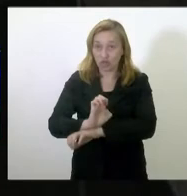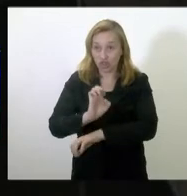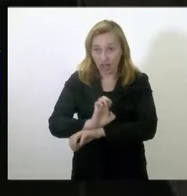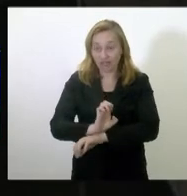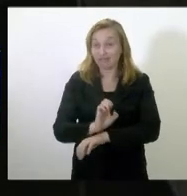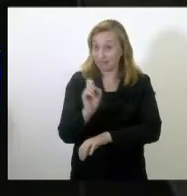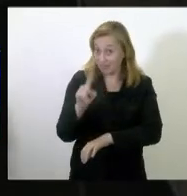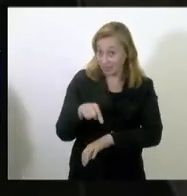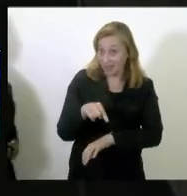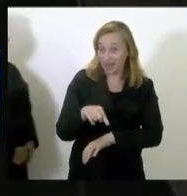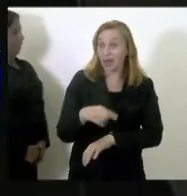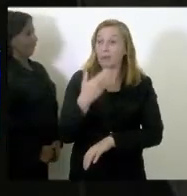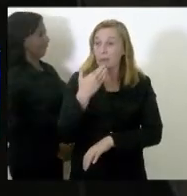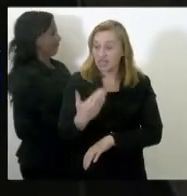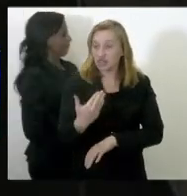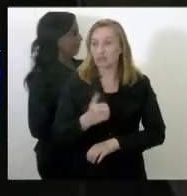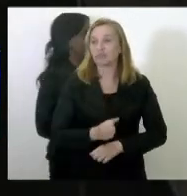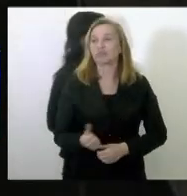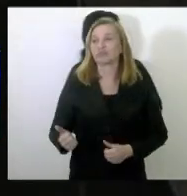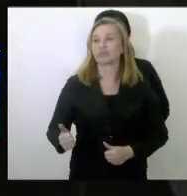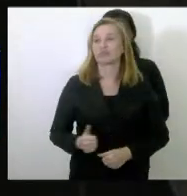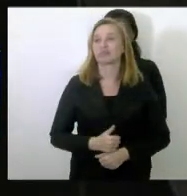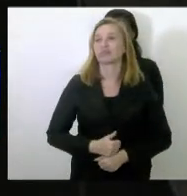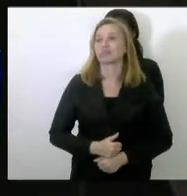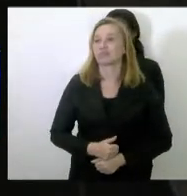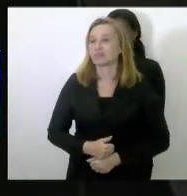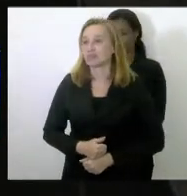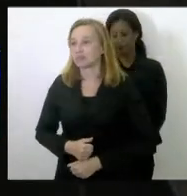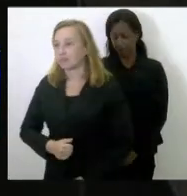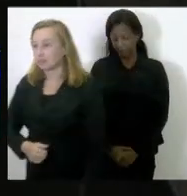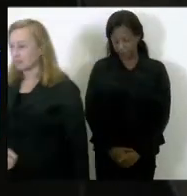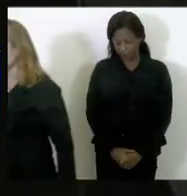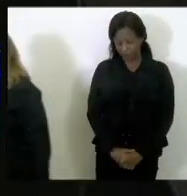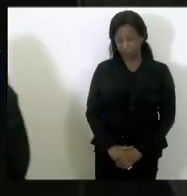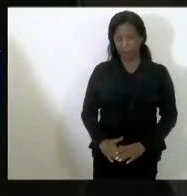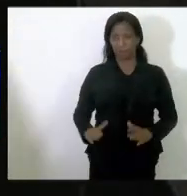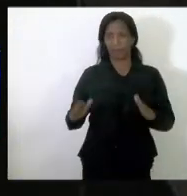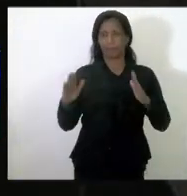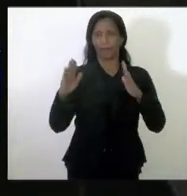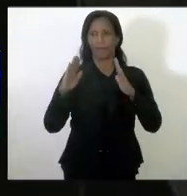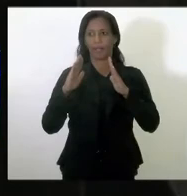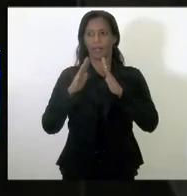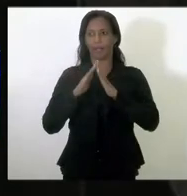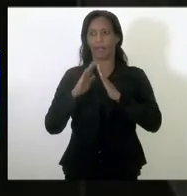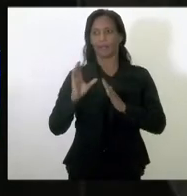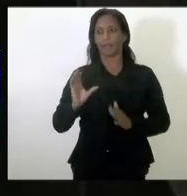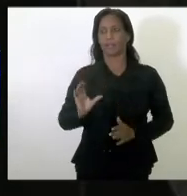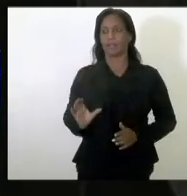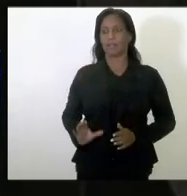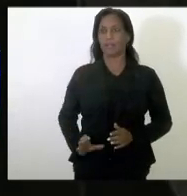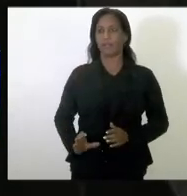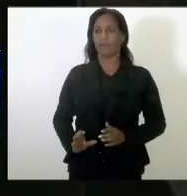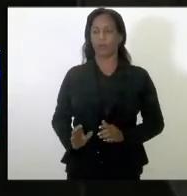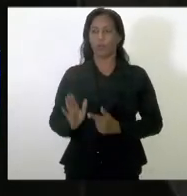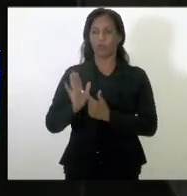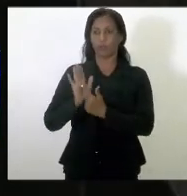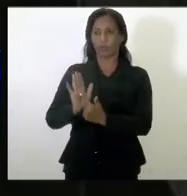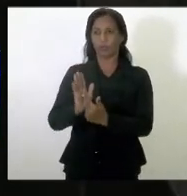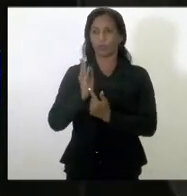né, solicitou que a Secretaria Estadual, a Casa Civil, torne